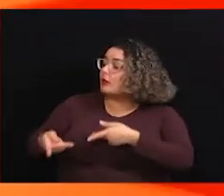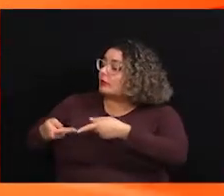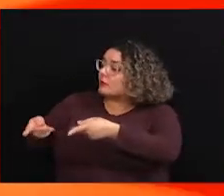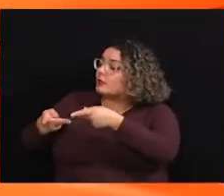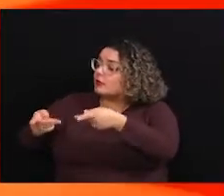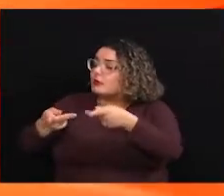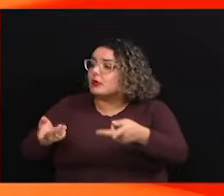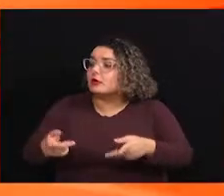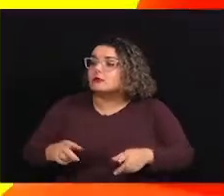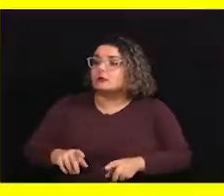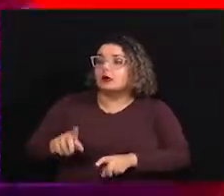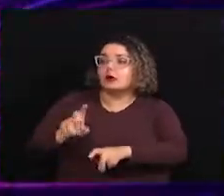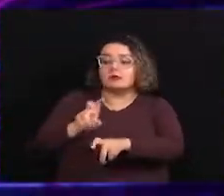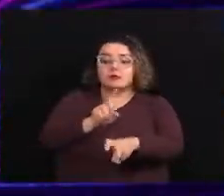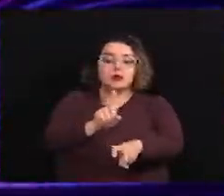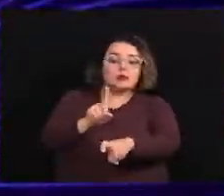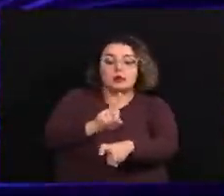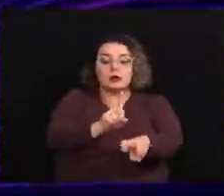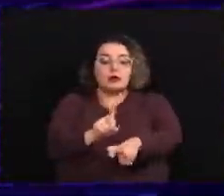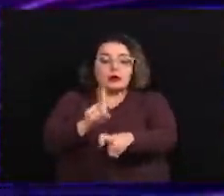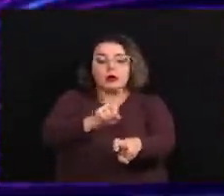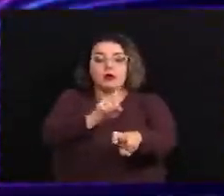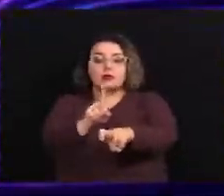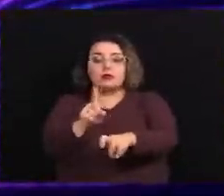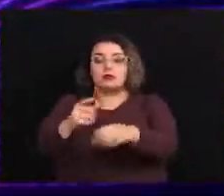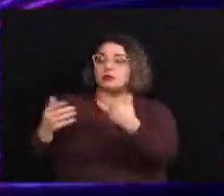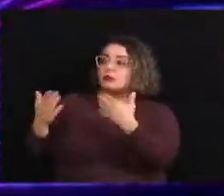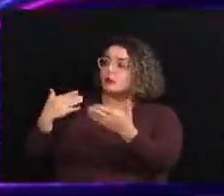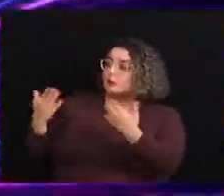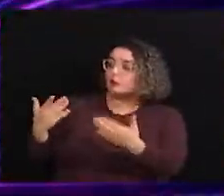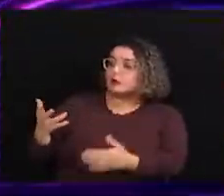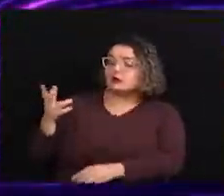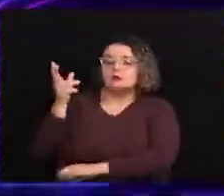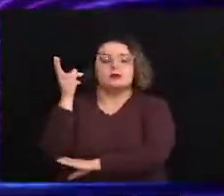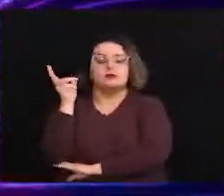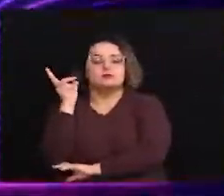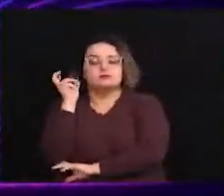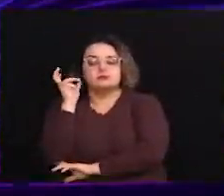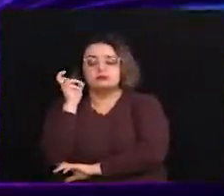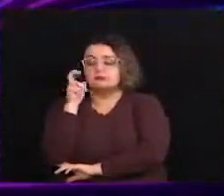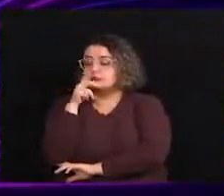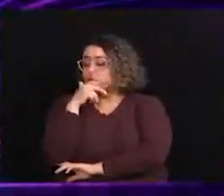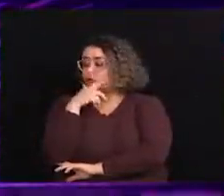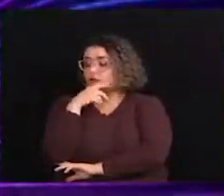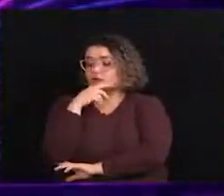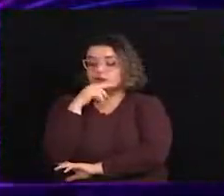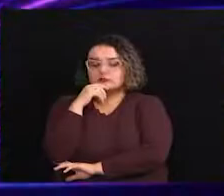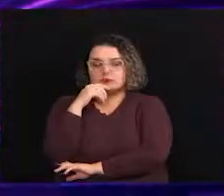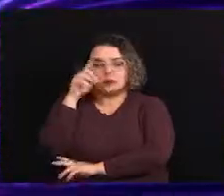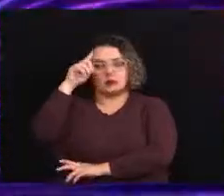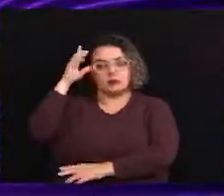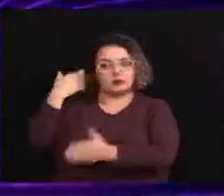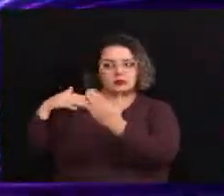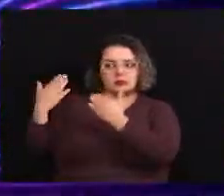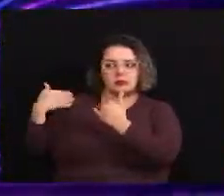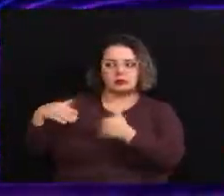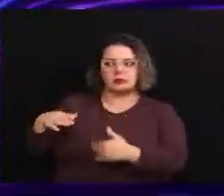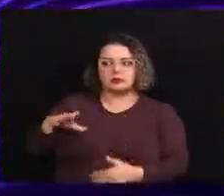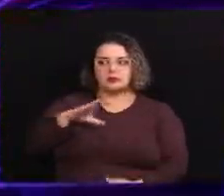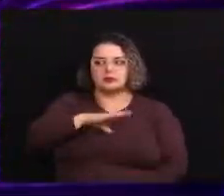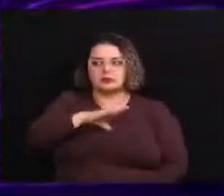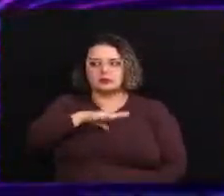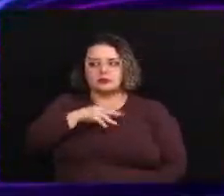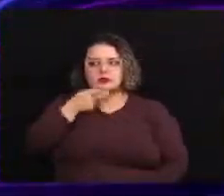eu estou levando ração para os cachorros deles ali, a gente acaba conversando e escutando, eles falam, até outro dia, um menino ali me falou umas